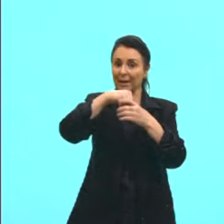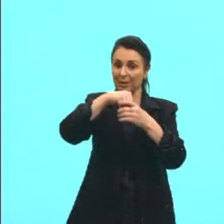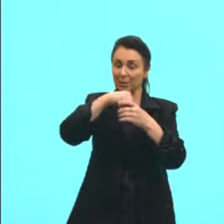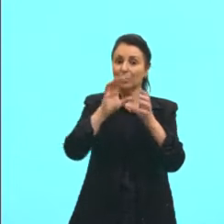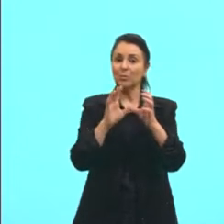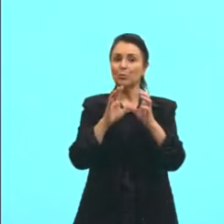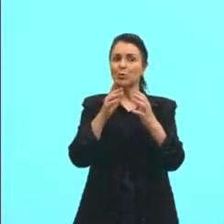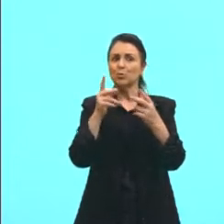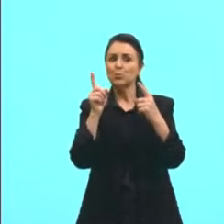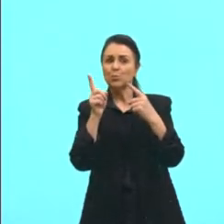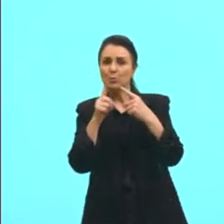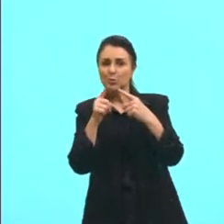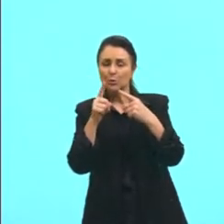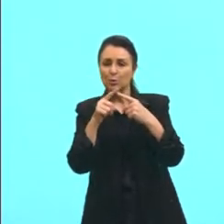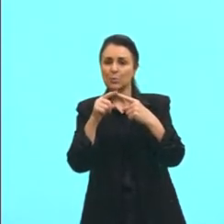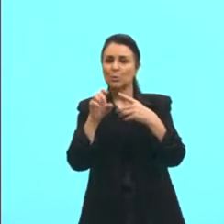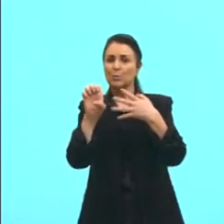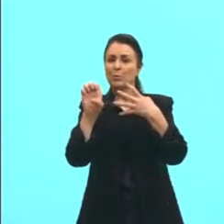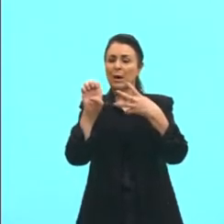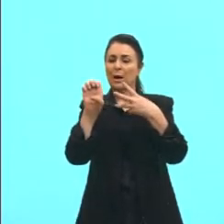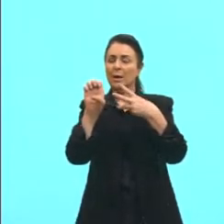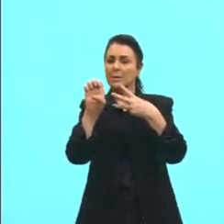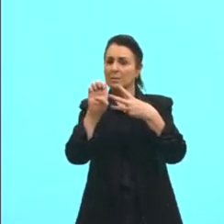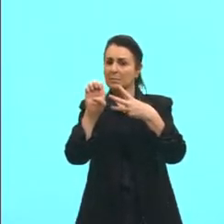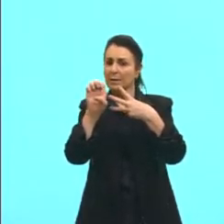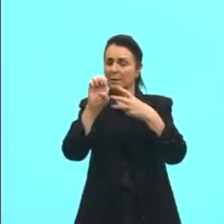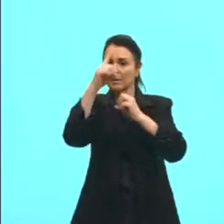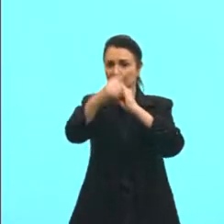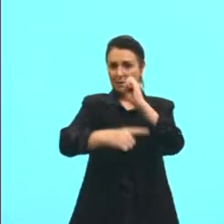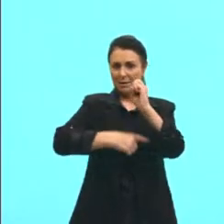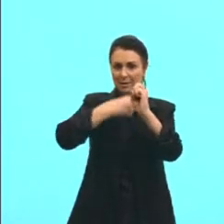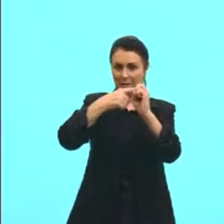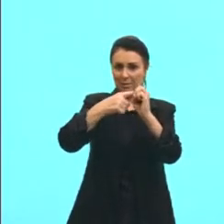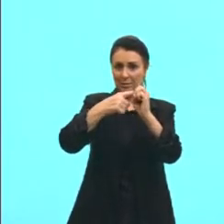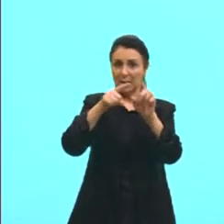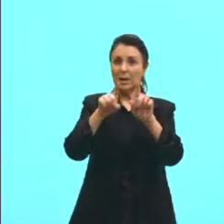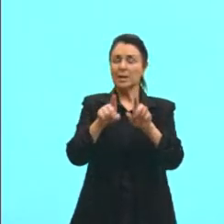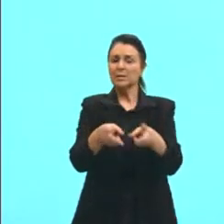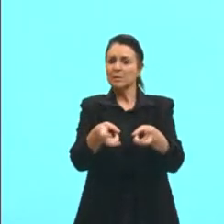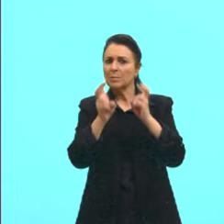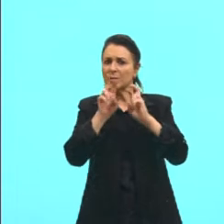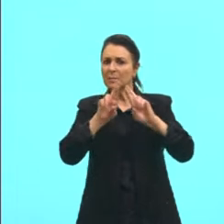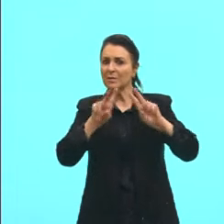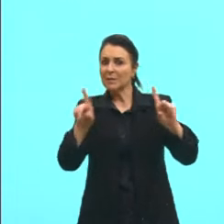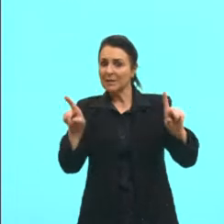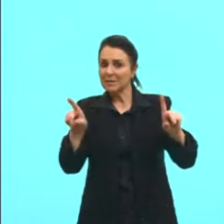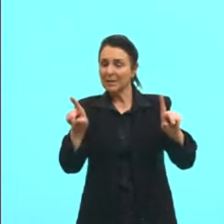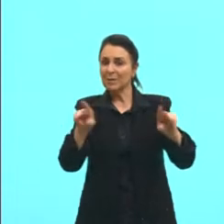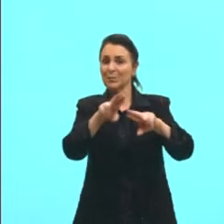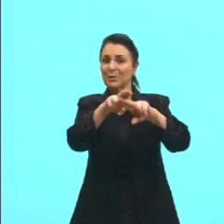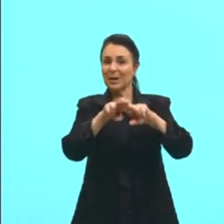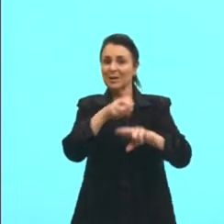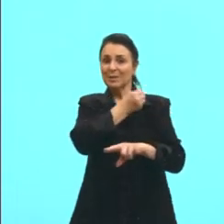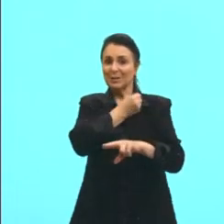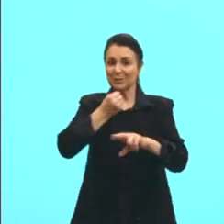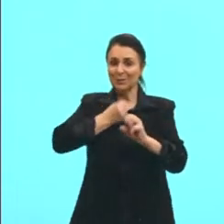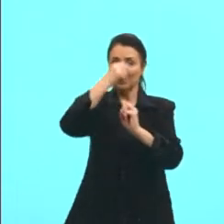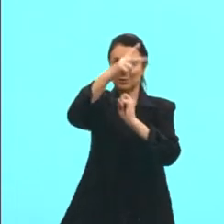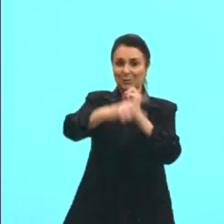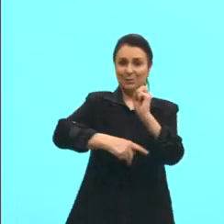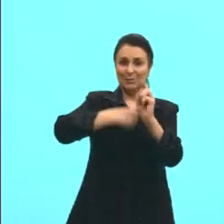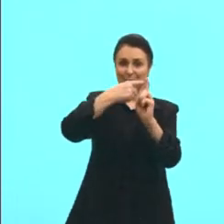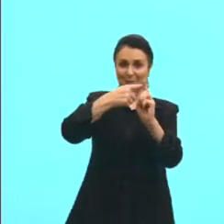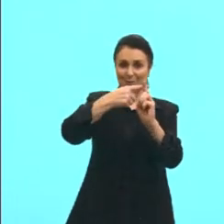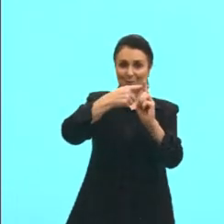né pois Atualmente os elementos químicos eles são diferenciados através do número de prótons ou seja através do